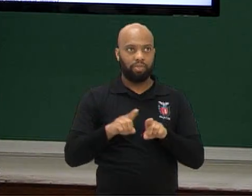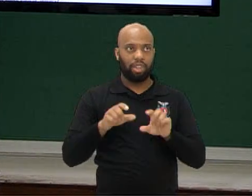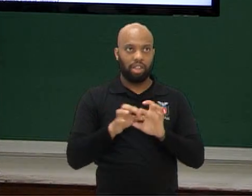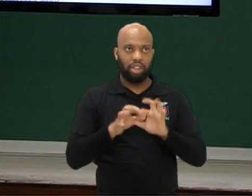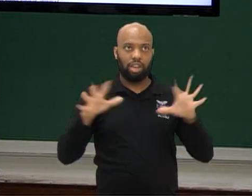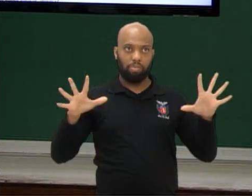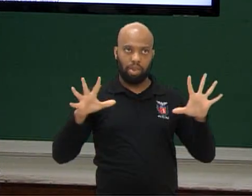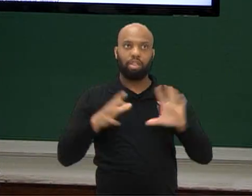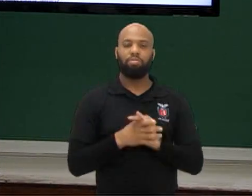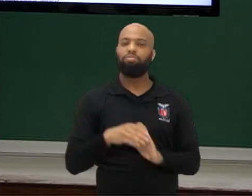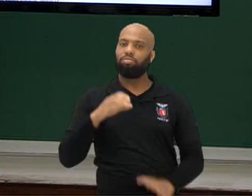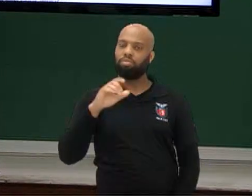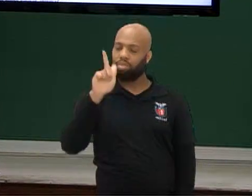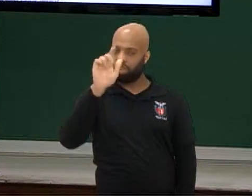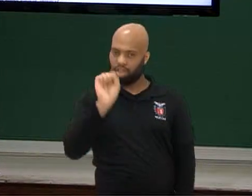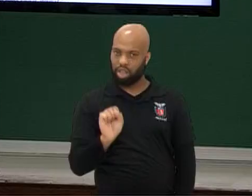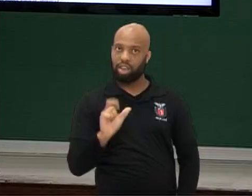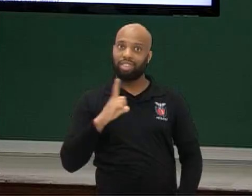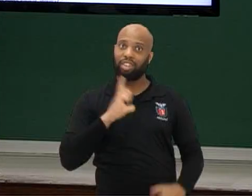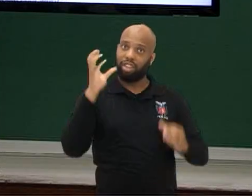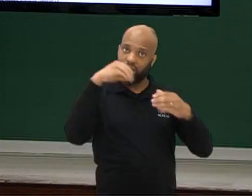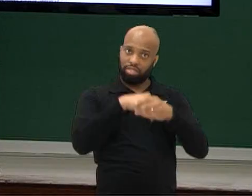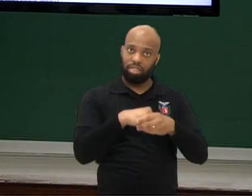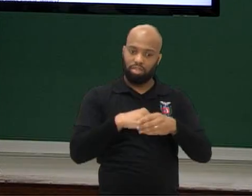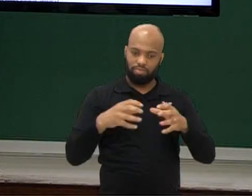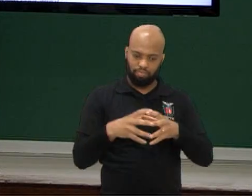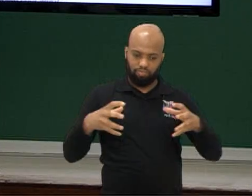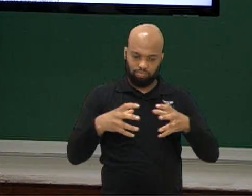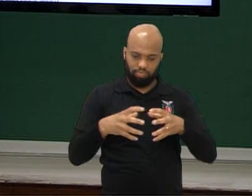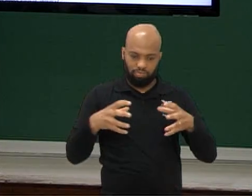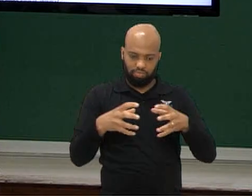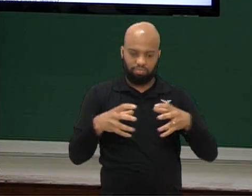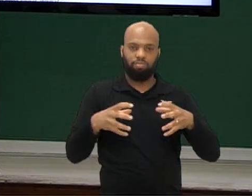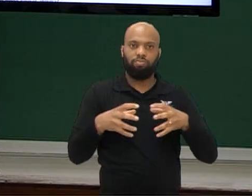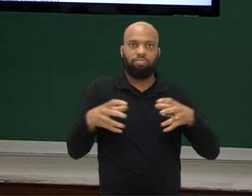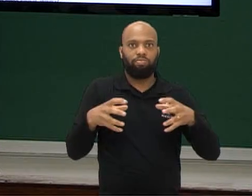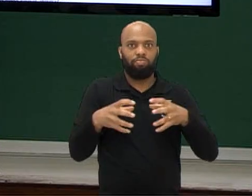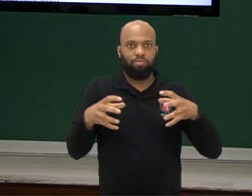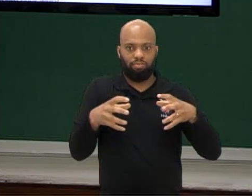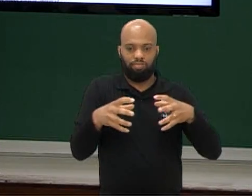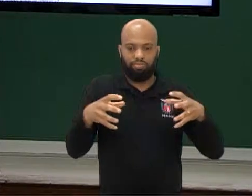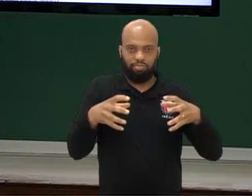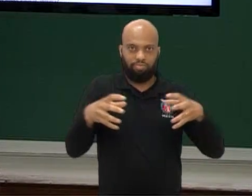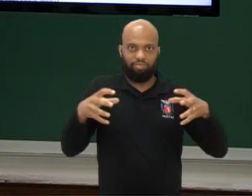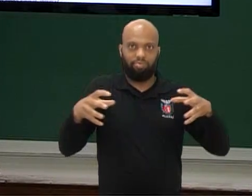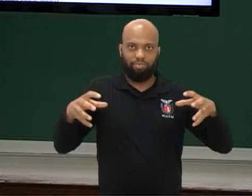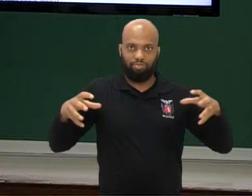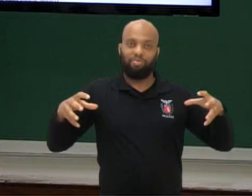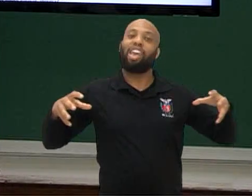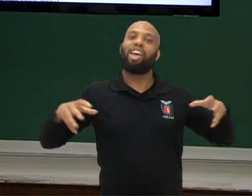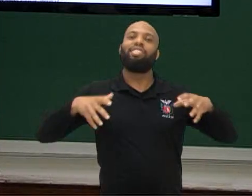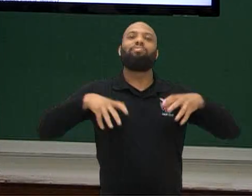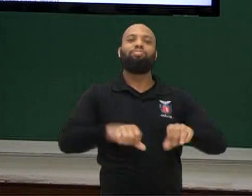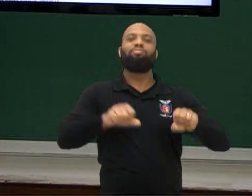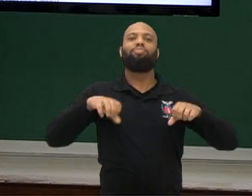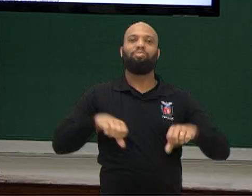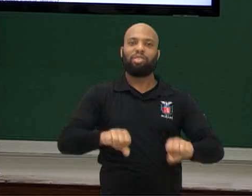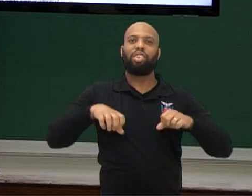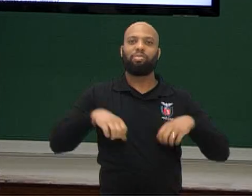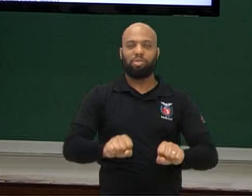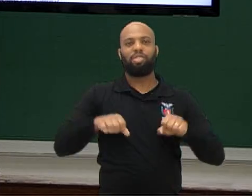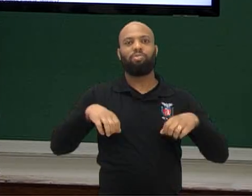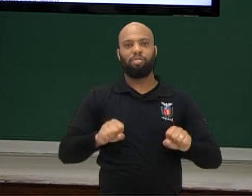carbônico fica retido naquela massa, fica preso dentro daquela massa. E aquela massa vai crescendo. E a massa vai